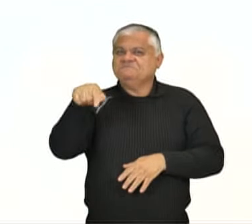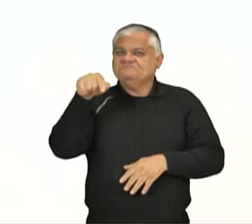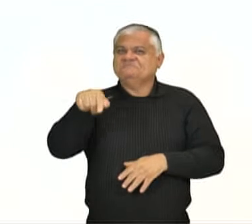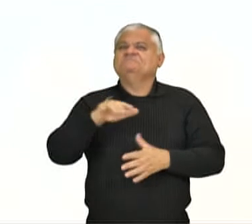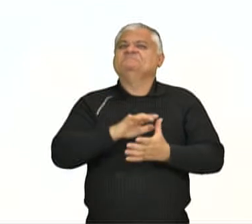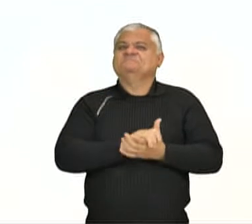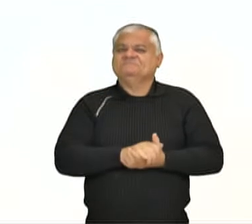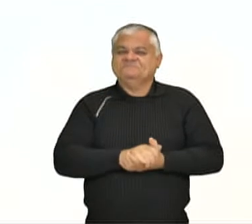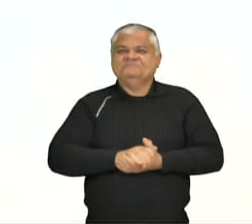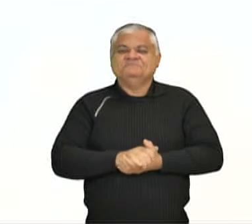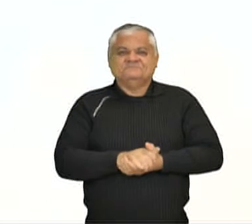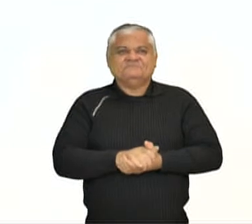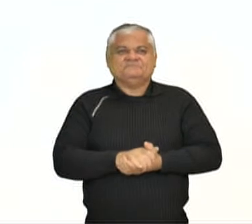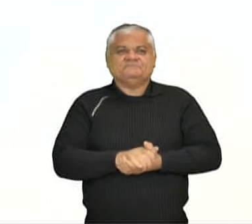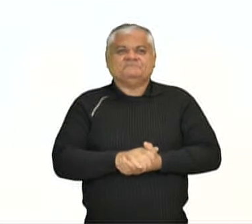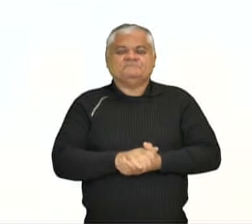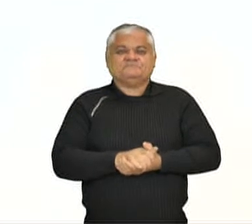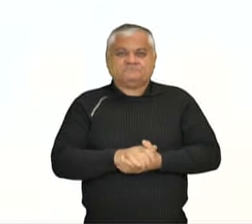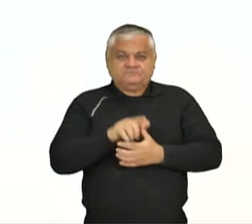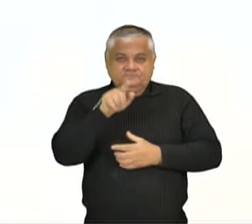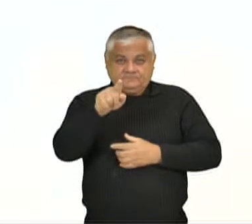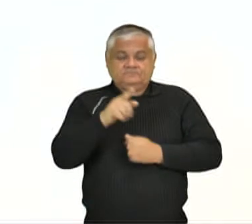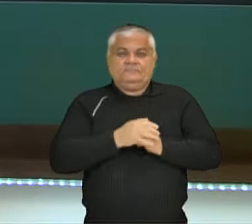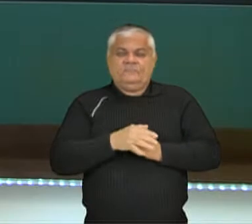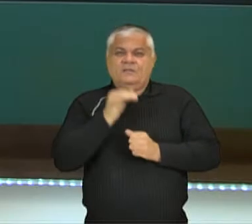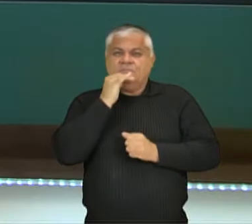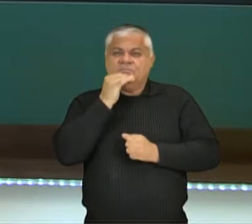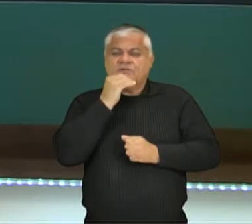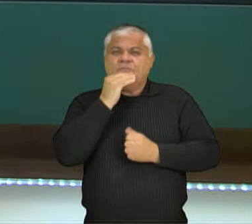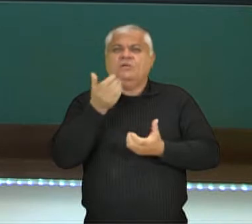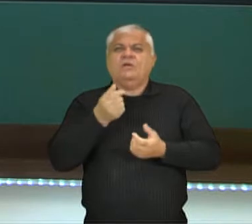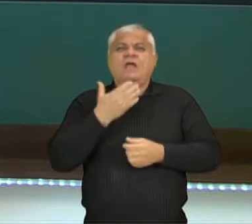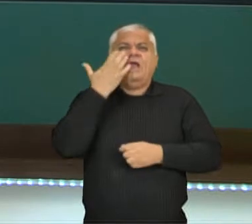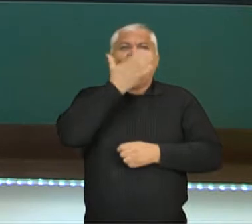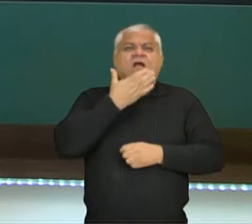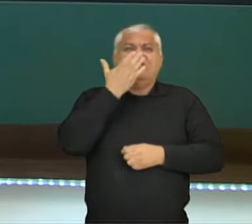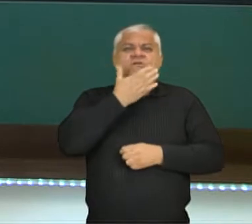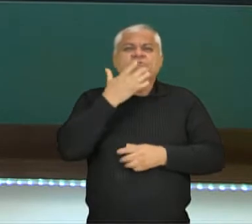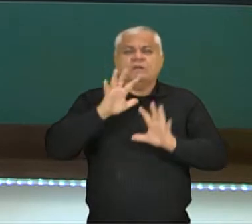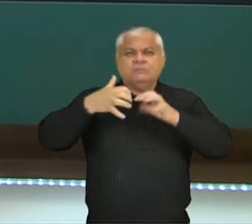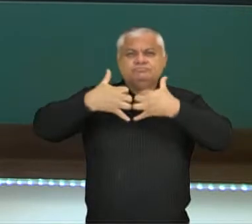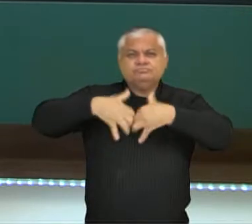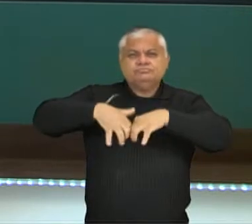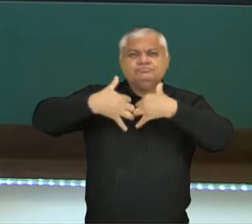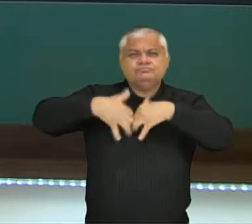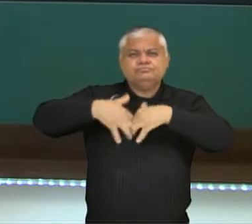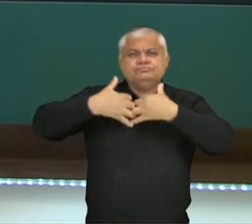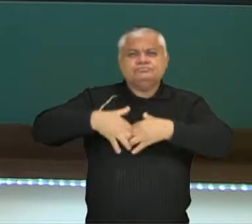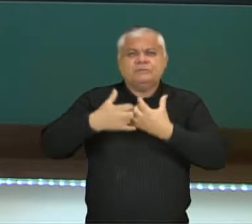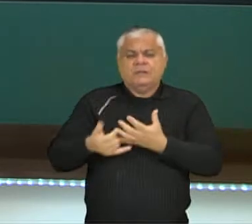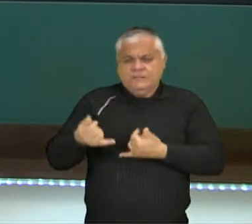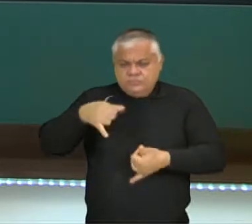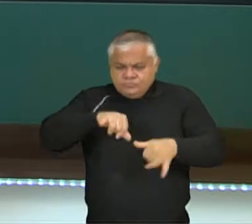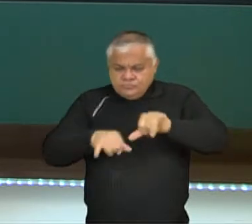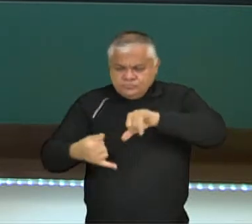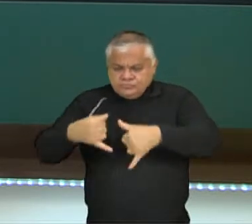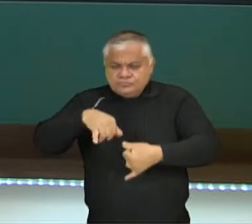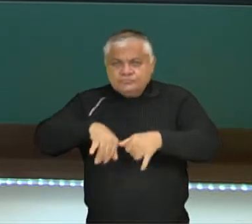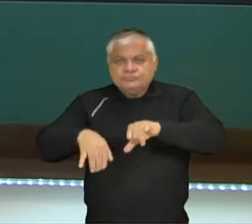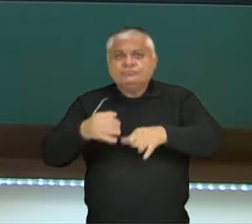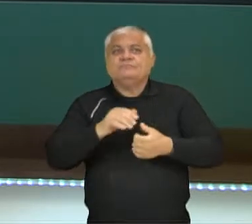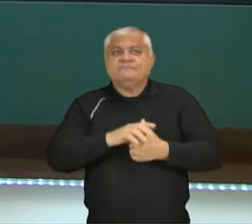especialistas. Durante o processo de refinamento, alguns aditivos químicos, como